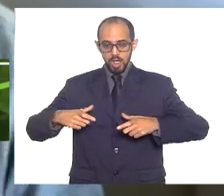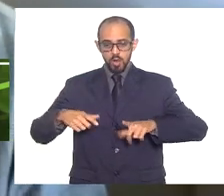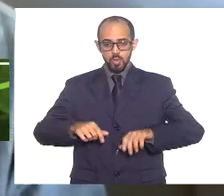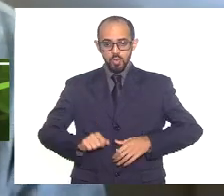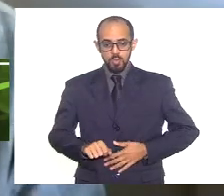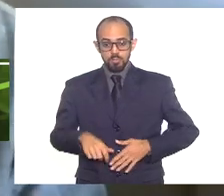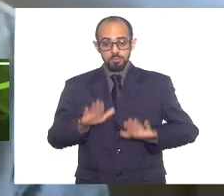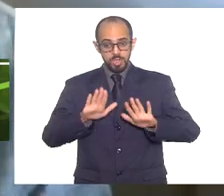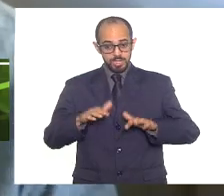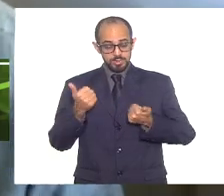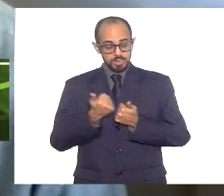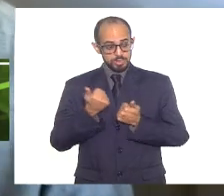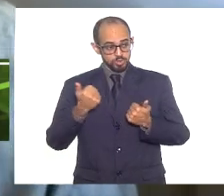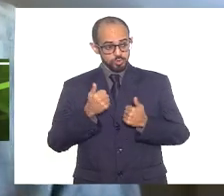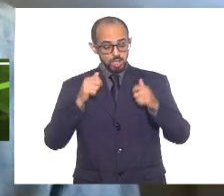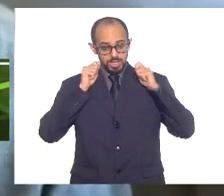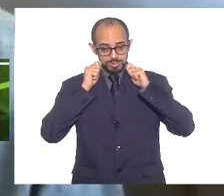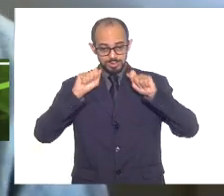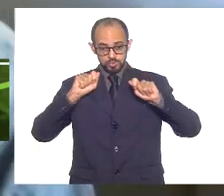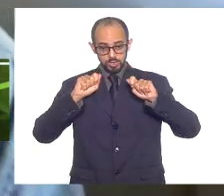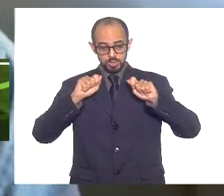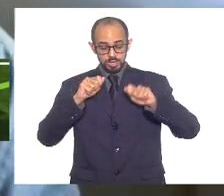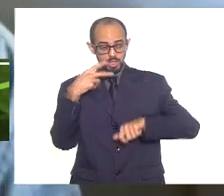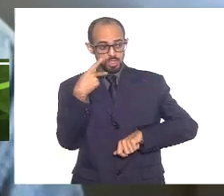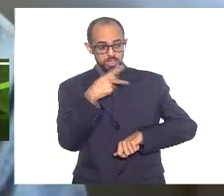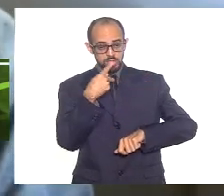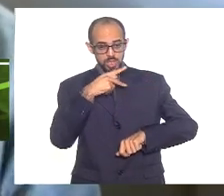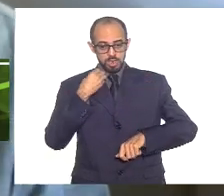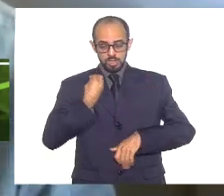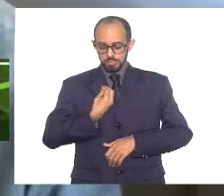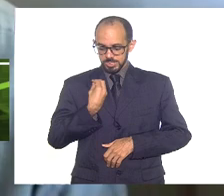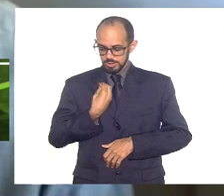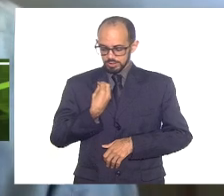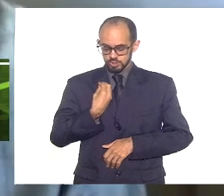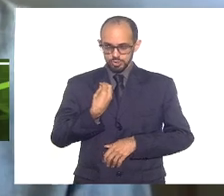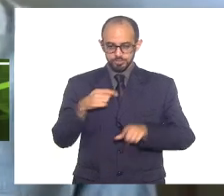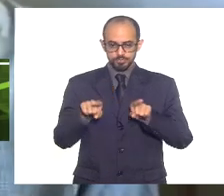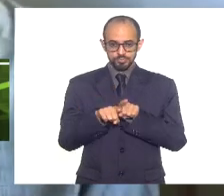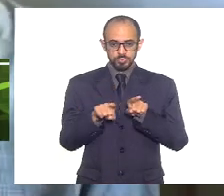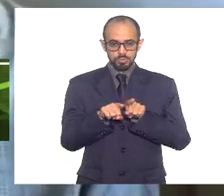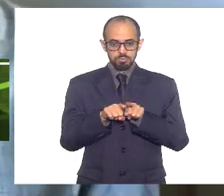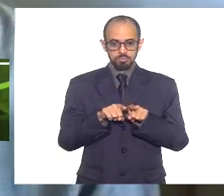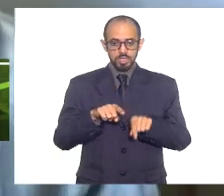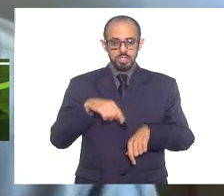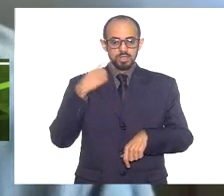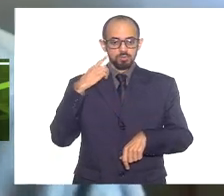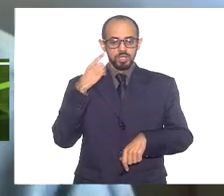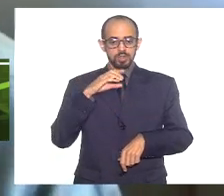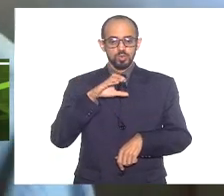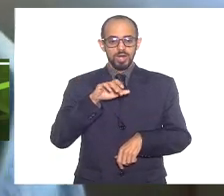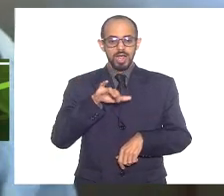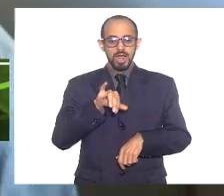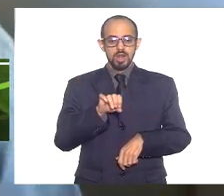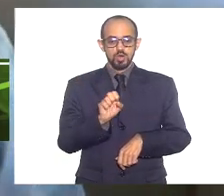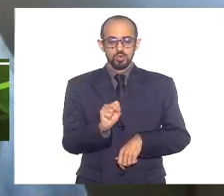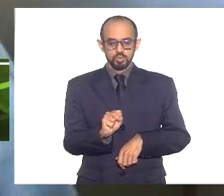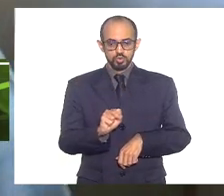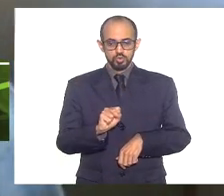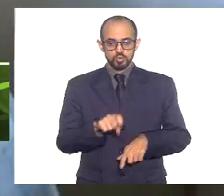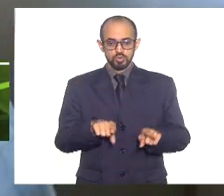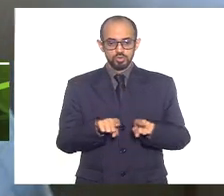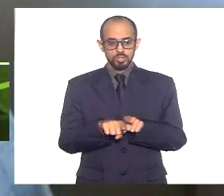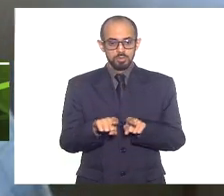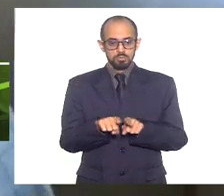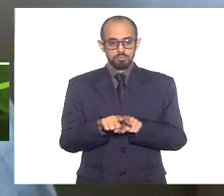a sua assessoria está acompanhando. Registrar a presença do deputado Carlos Macedo e registrar a